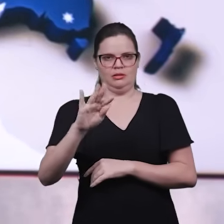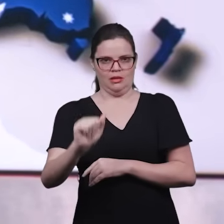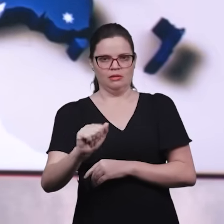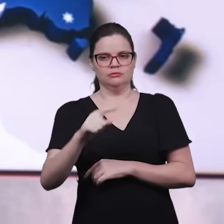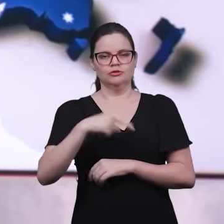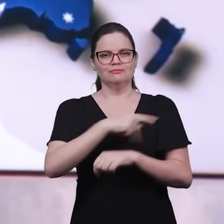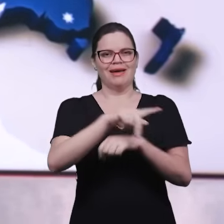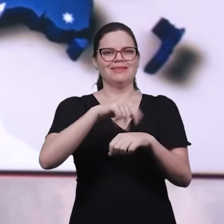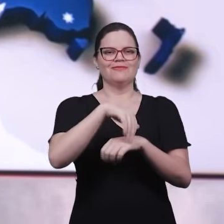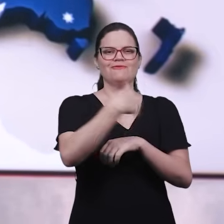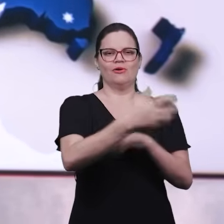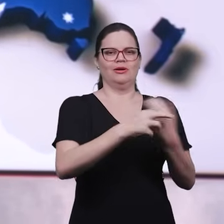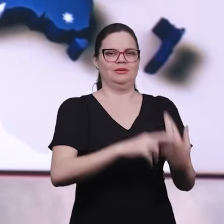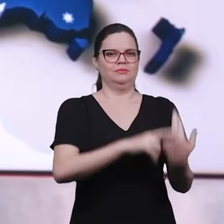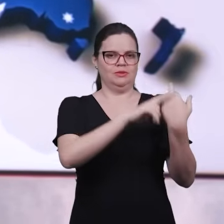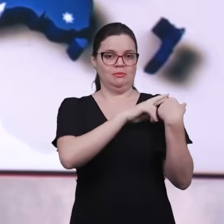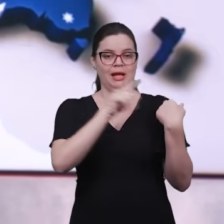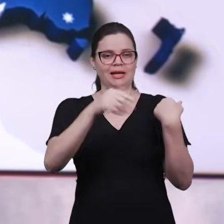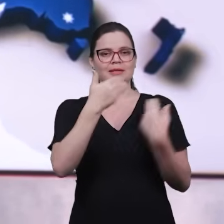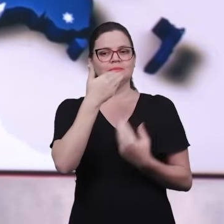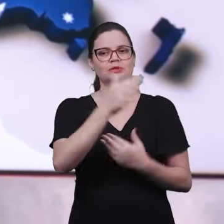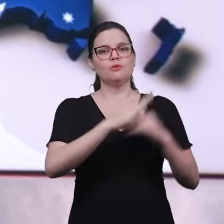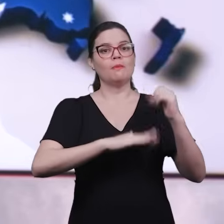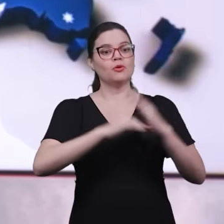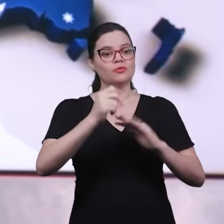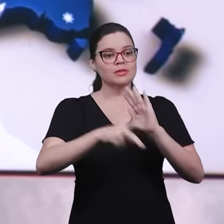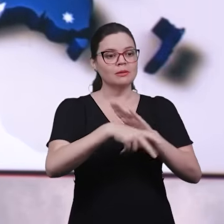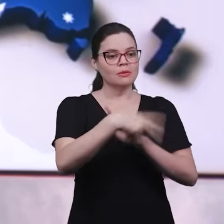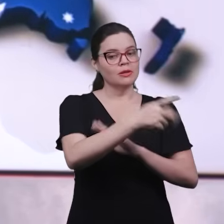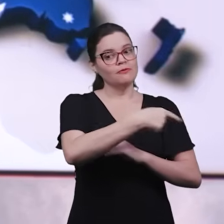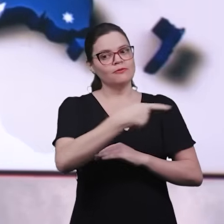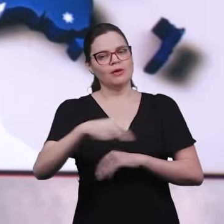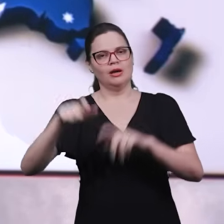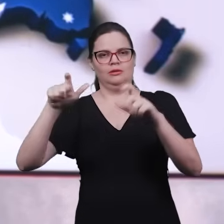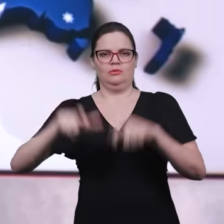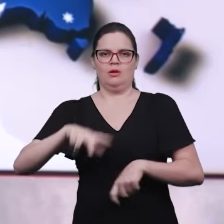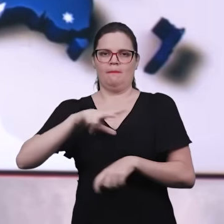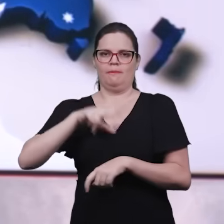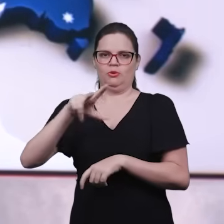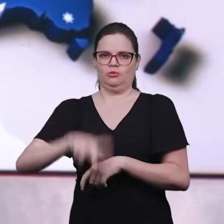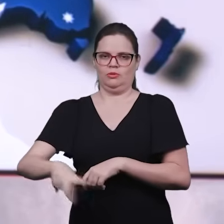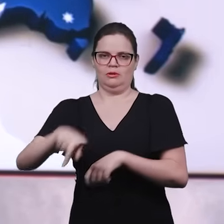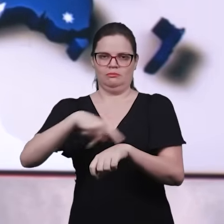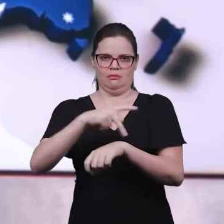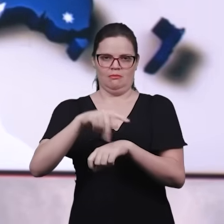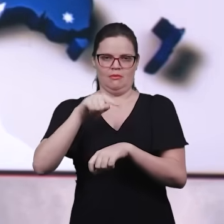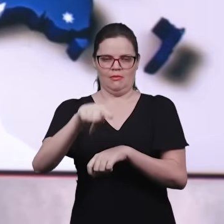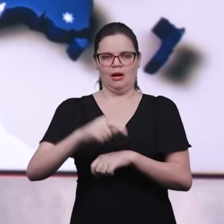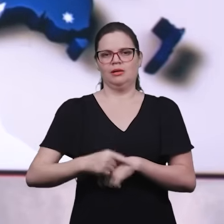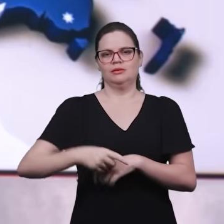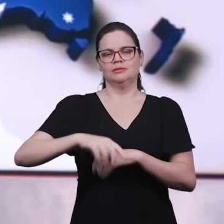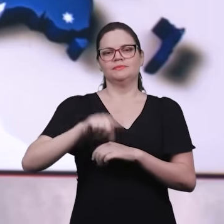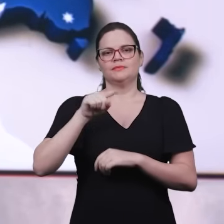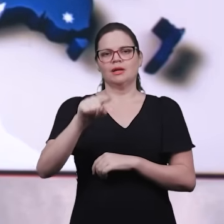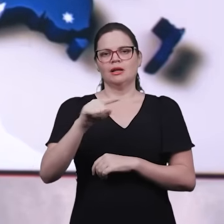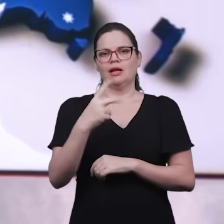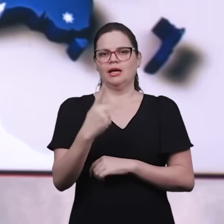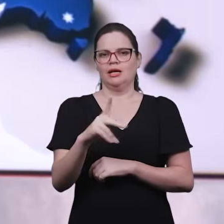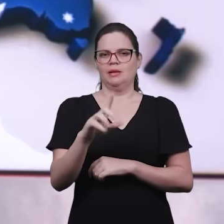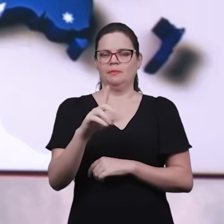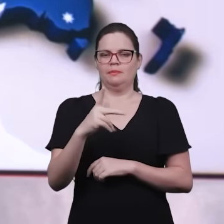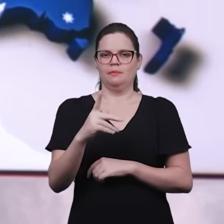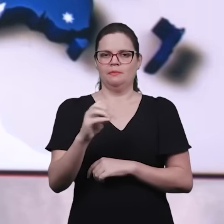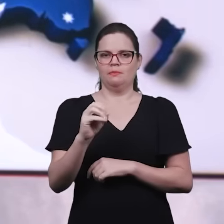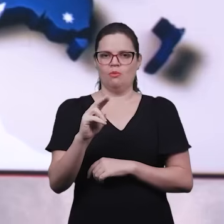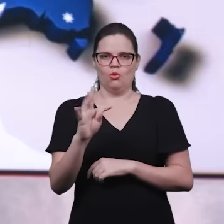destacado para prestar serviço em Portugal, na cidade do Porto, ali no